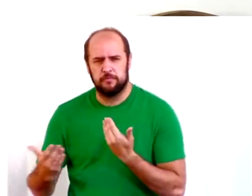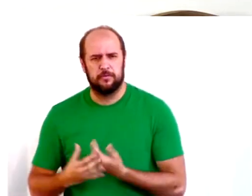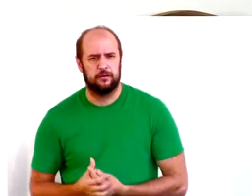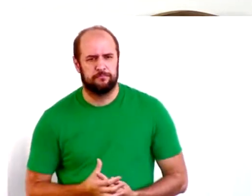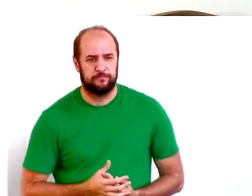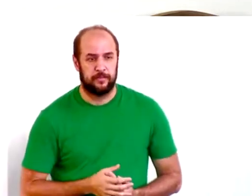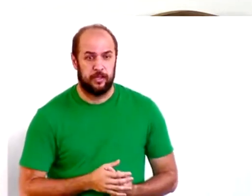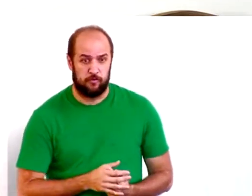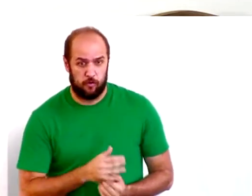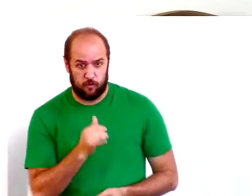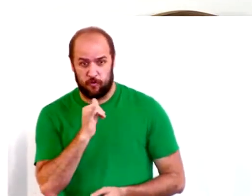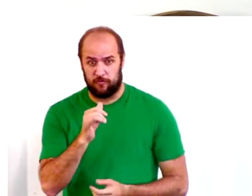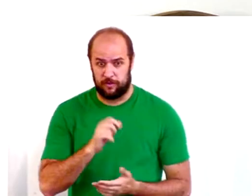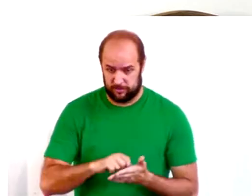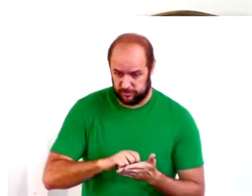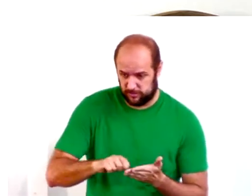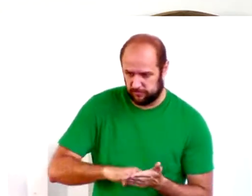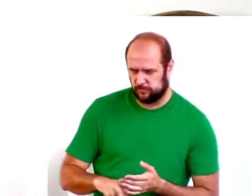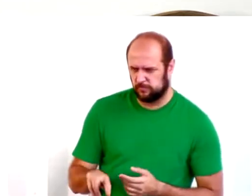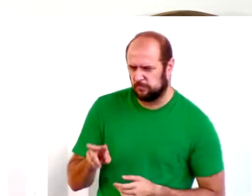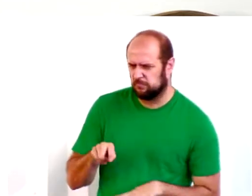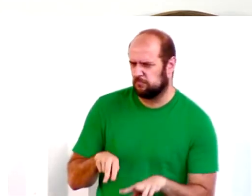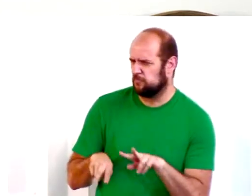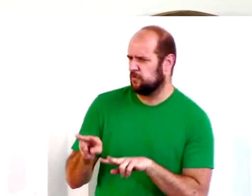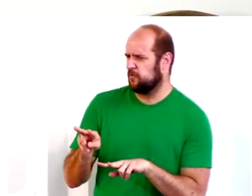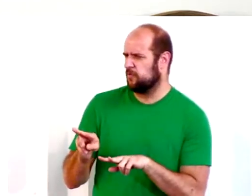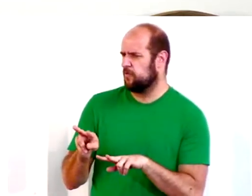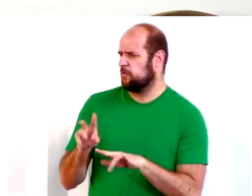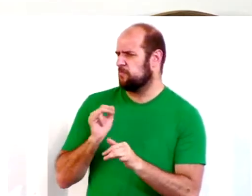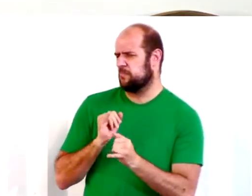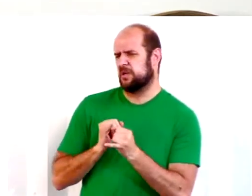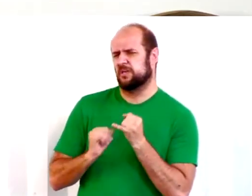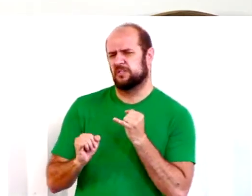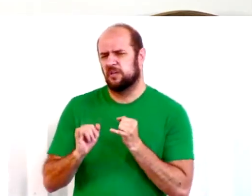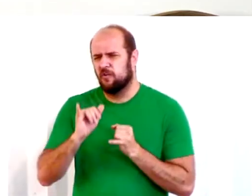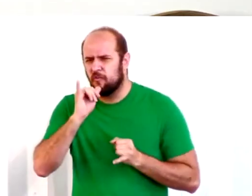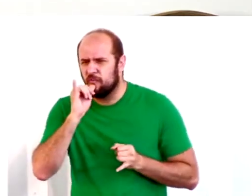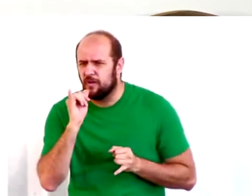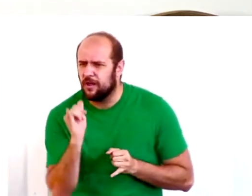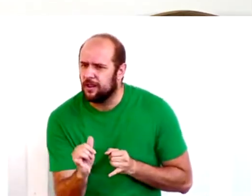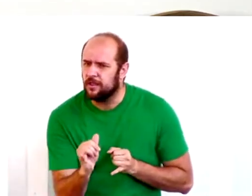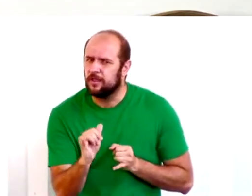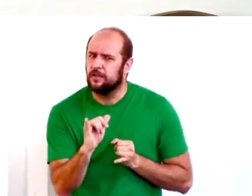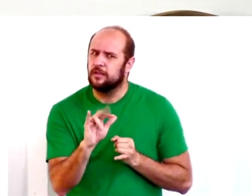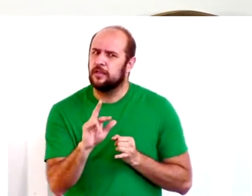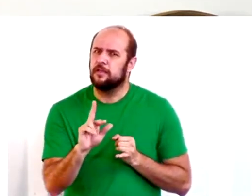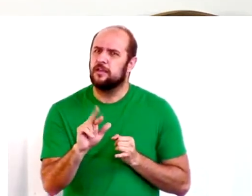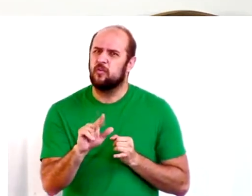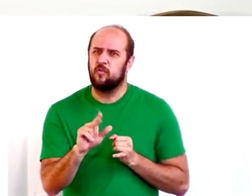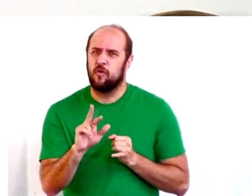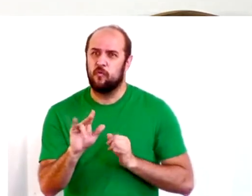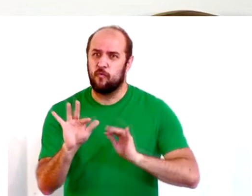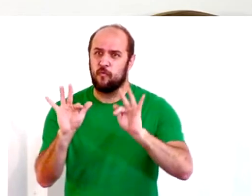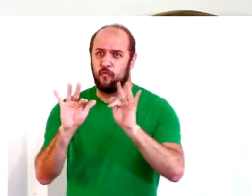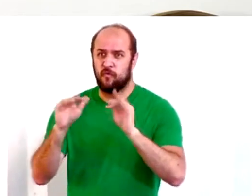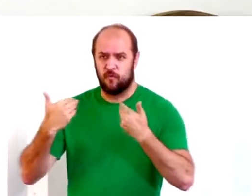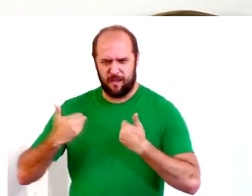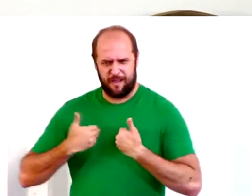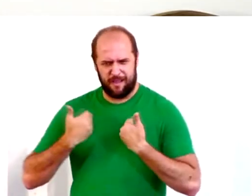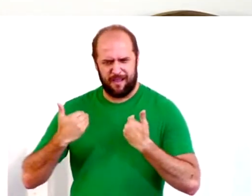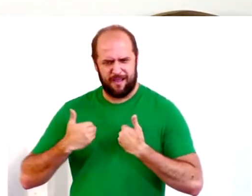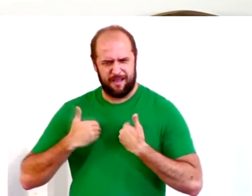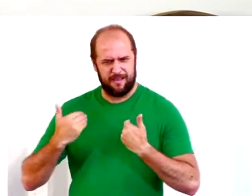no livro, John Bunyan diz assim, pareceu-me que falavam como se a alegria